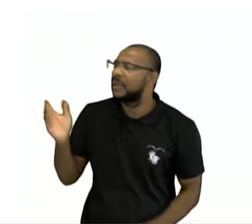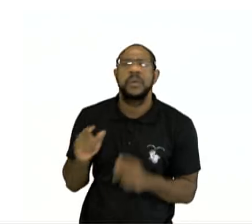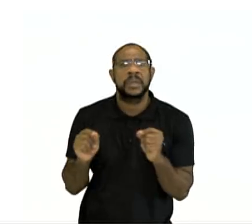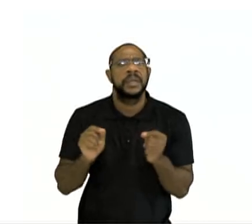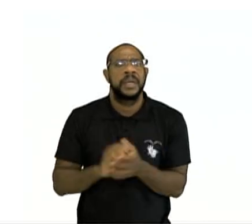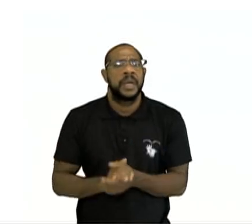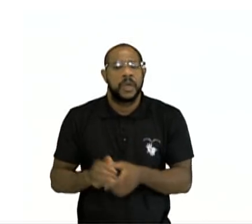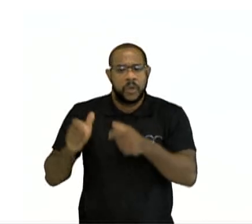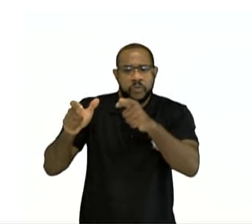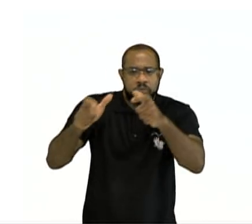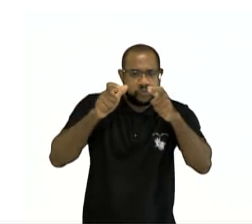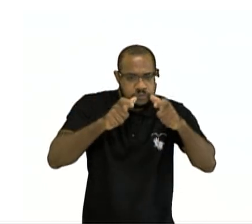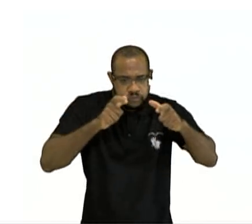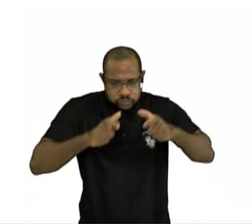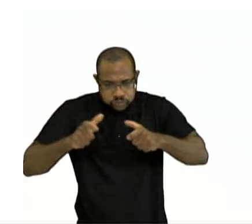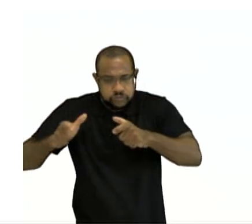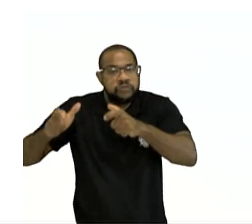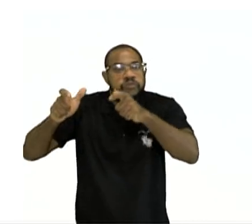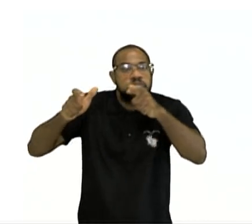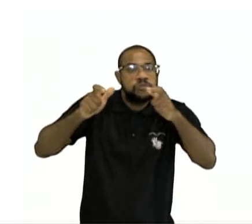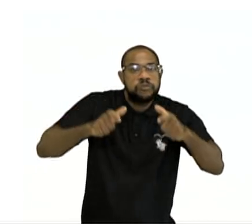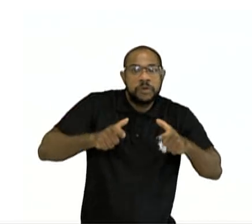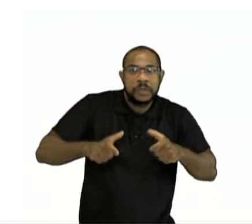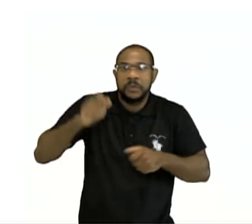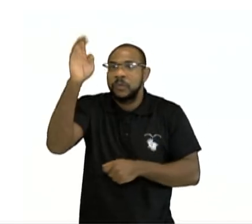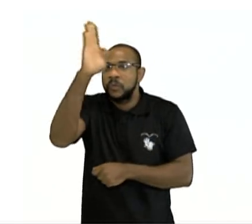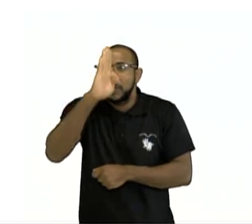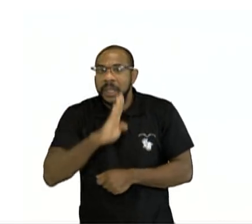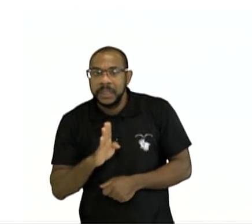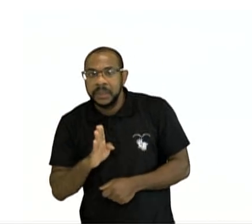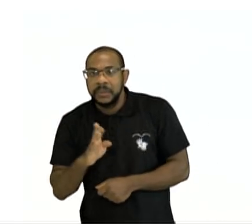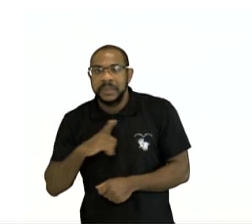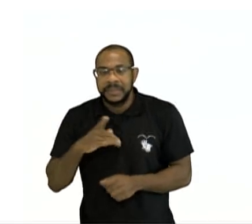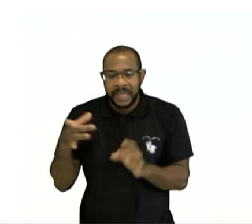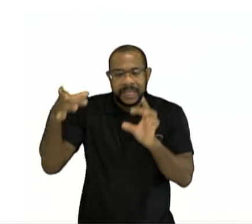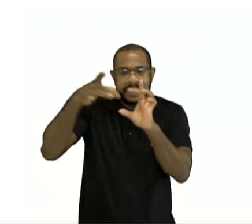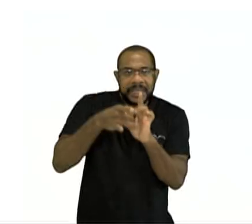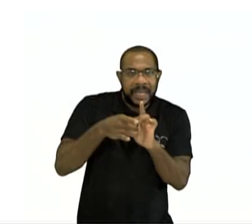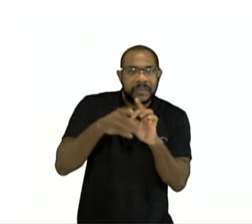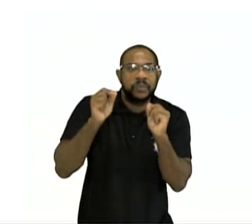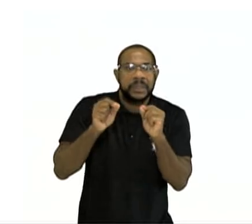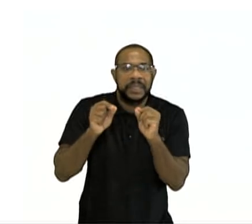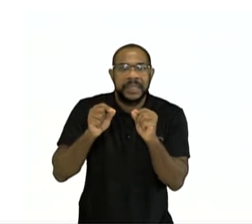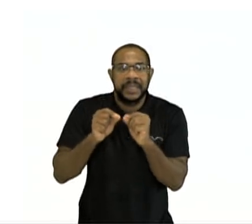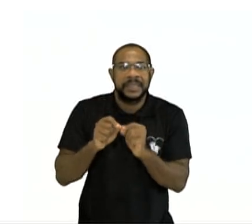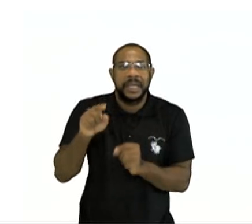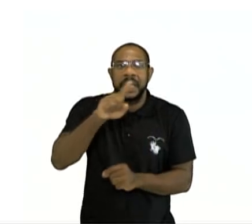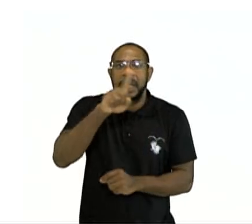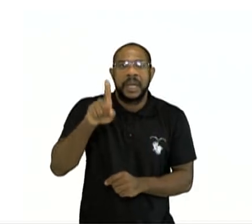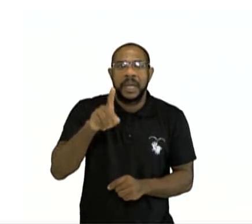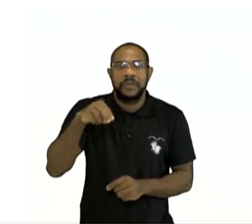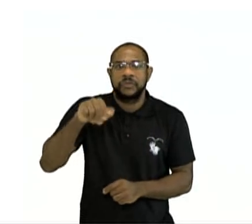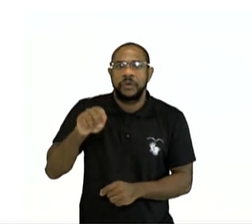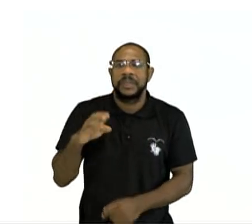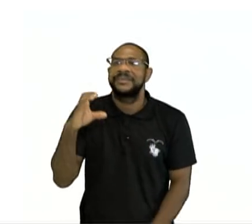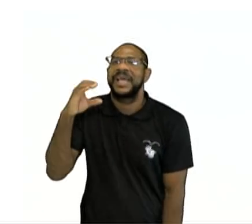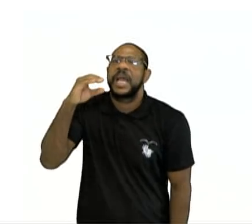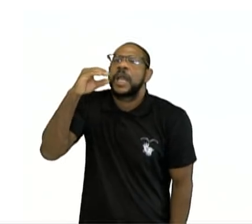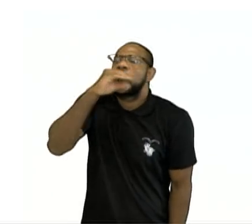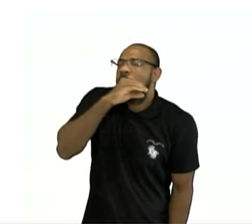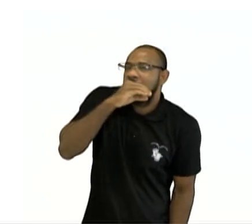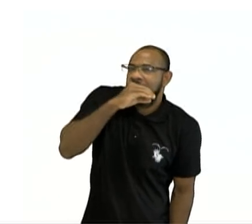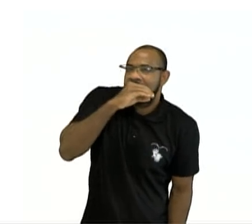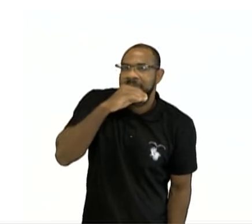Brasil está ligada a essa ideia de, pelas zonas térmicas, eu posso localizar o território brasileiro. E